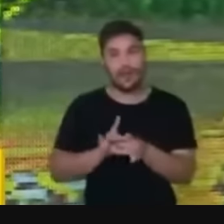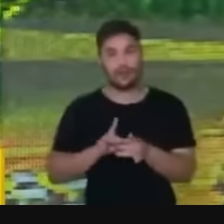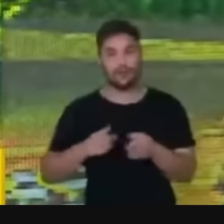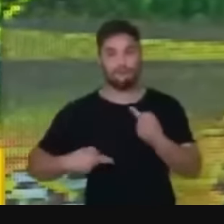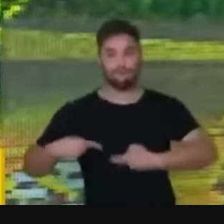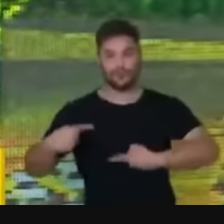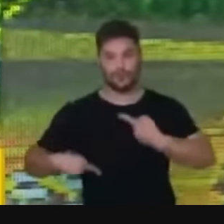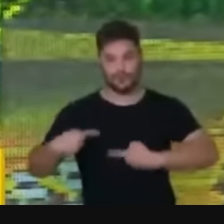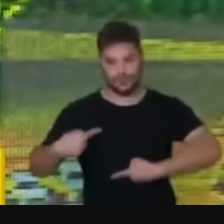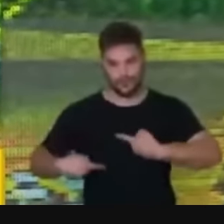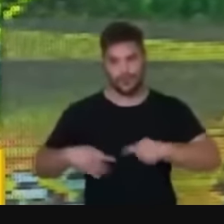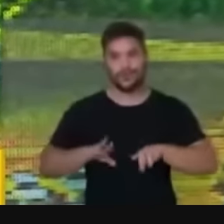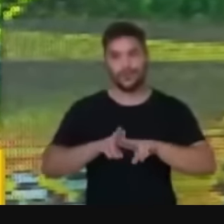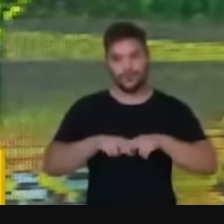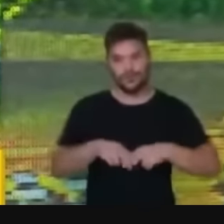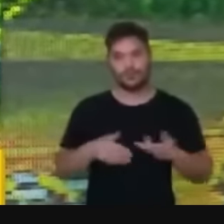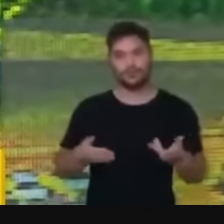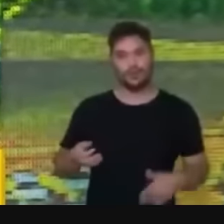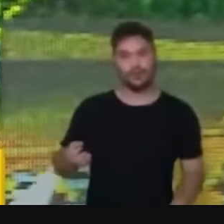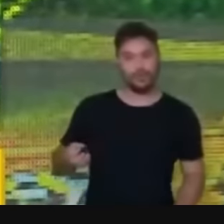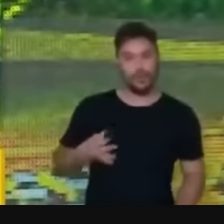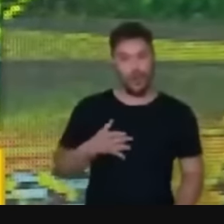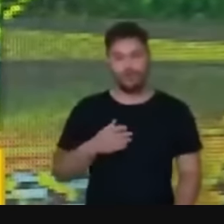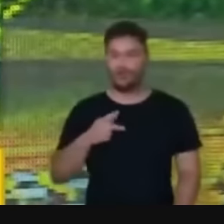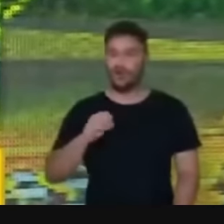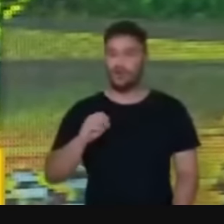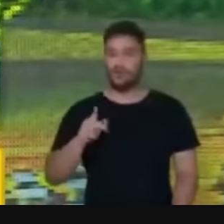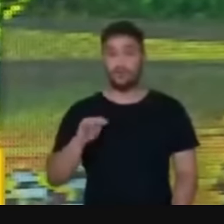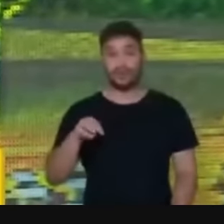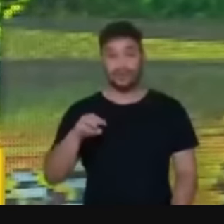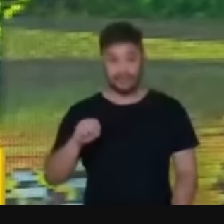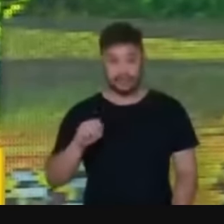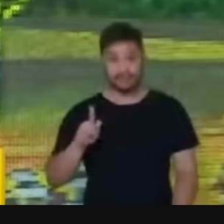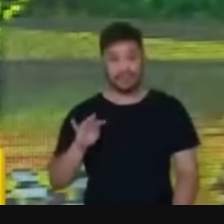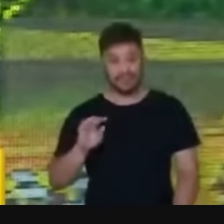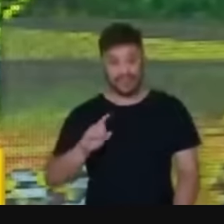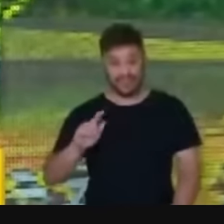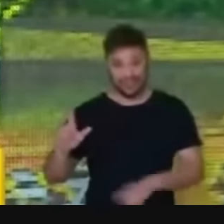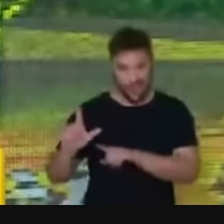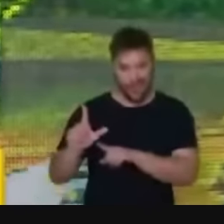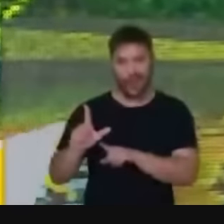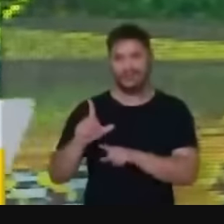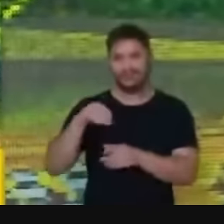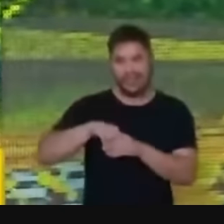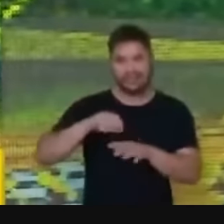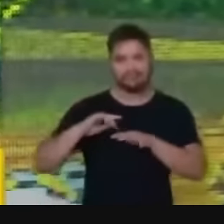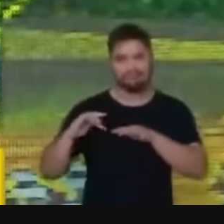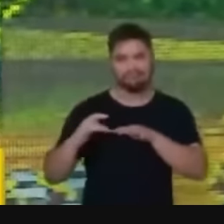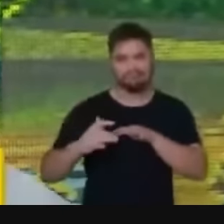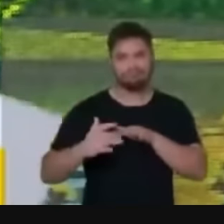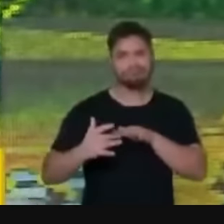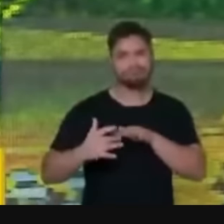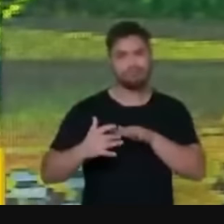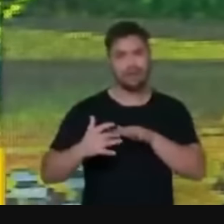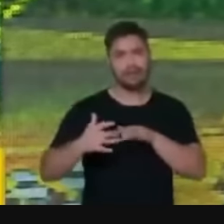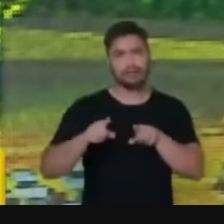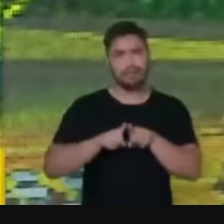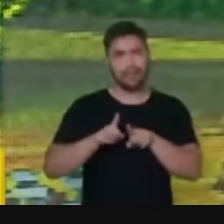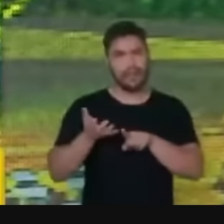atuação desse novo populismo digital extremista e de seus aspirantes a